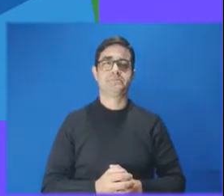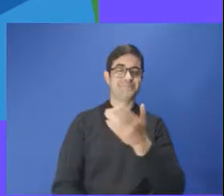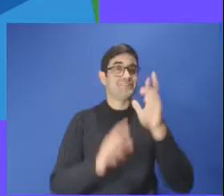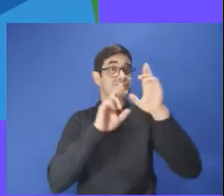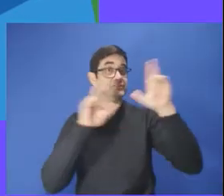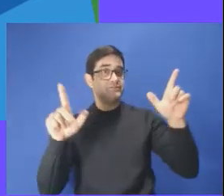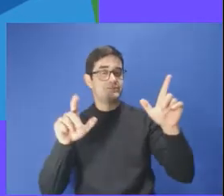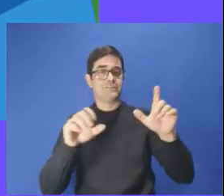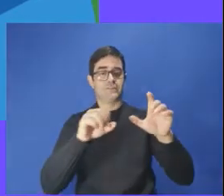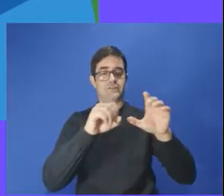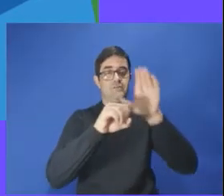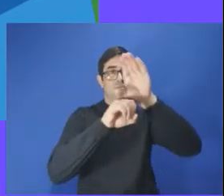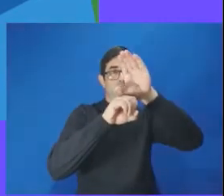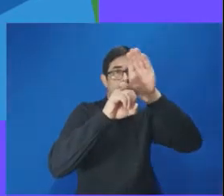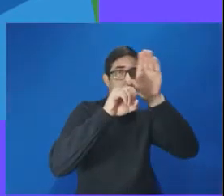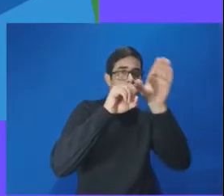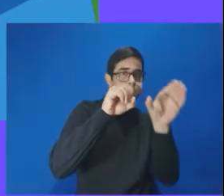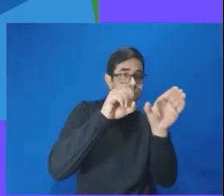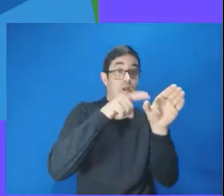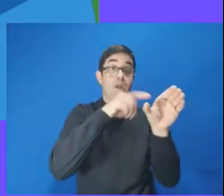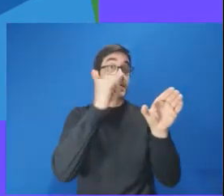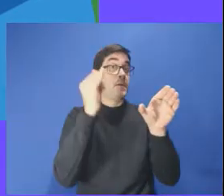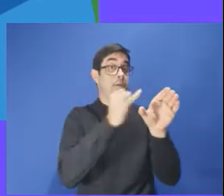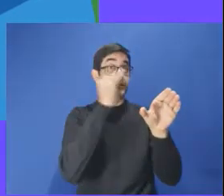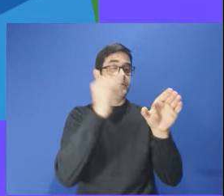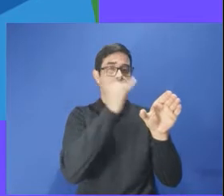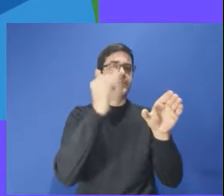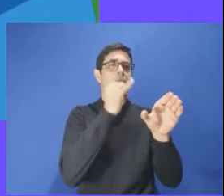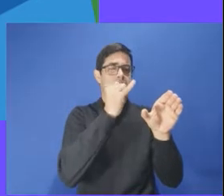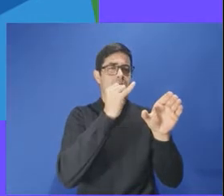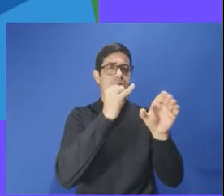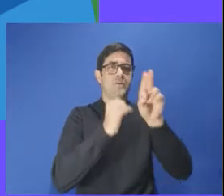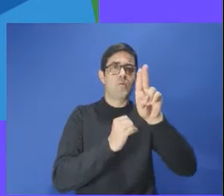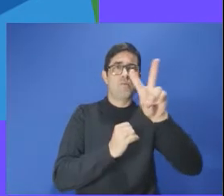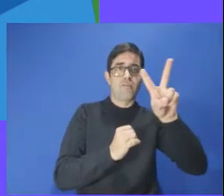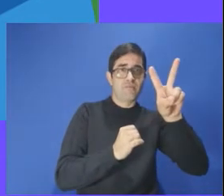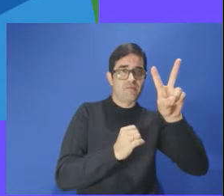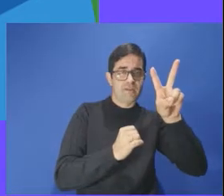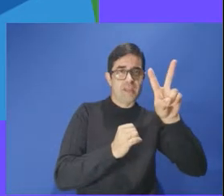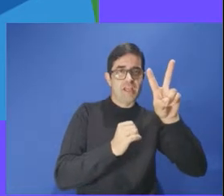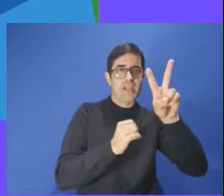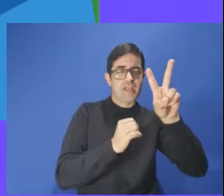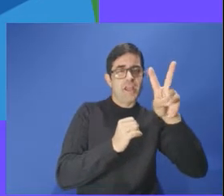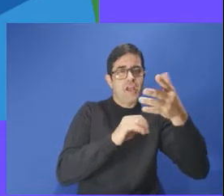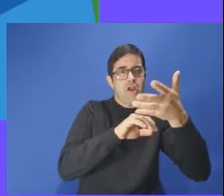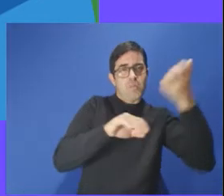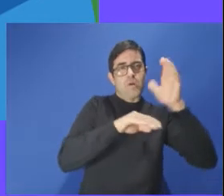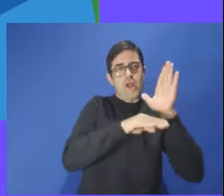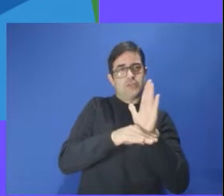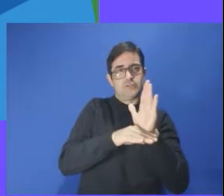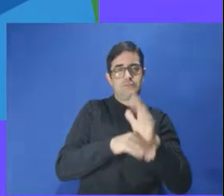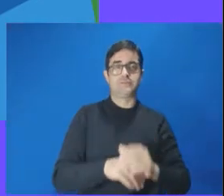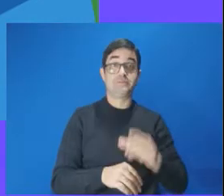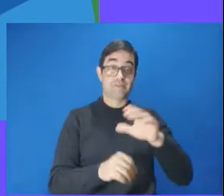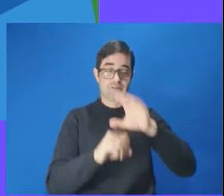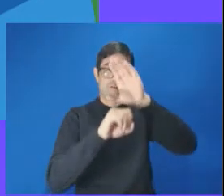É diferente do que acontece no ozônio estratosférico. Lá na estratosfera, o ozônio é extremamente importante para filtrar a radiação UV,